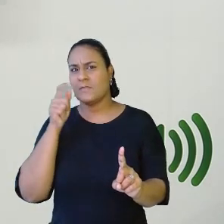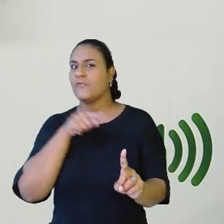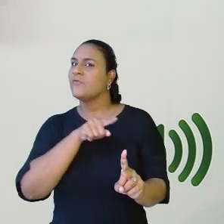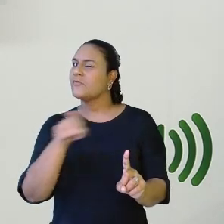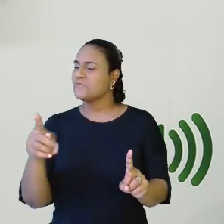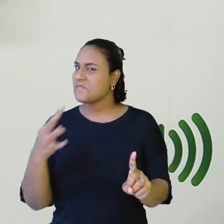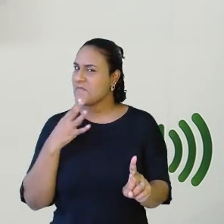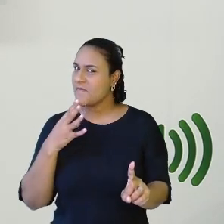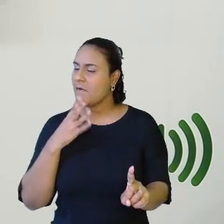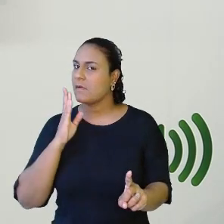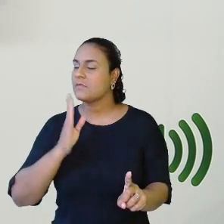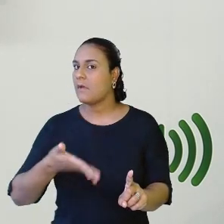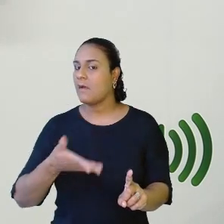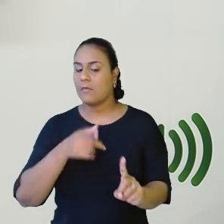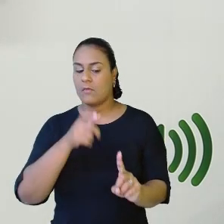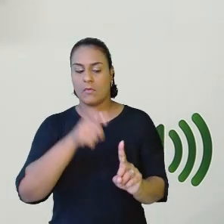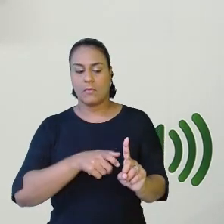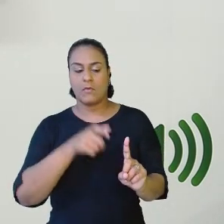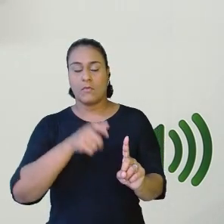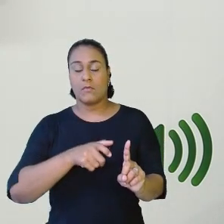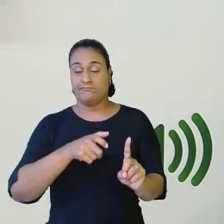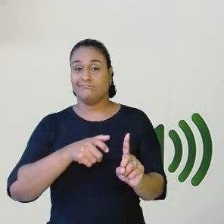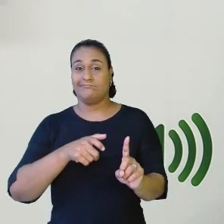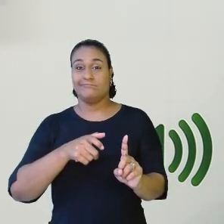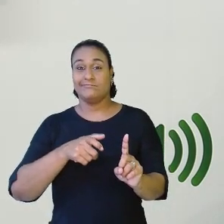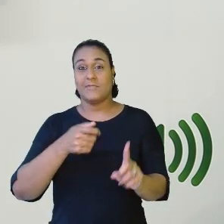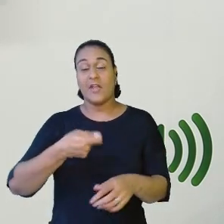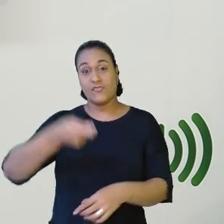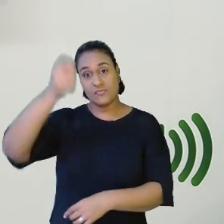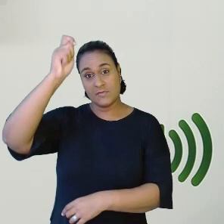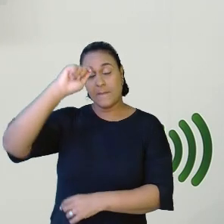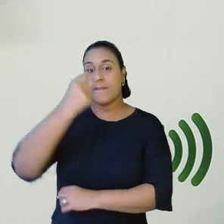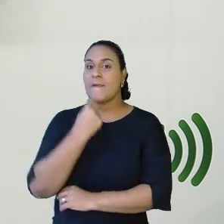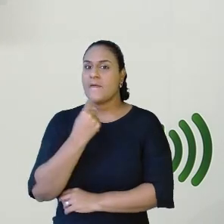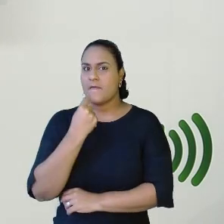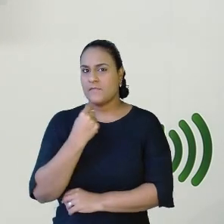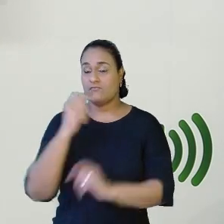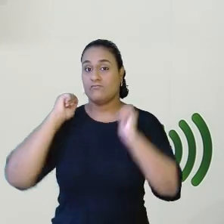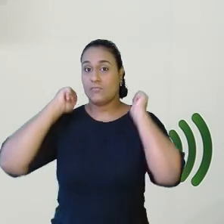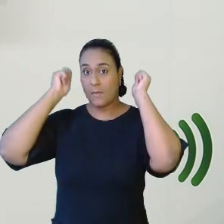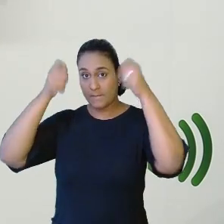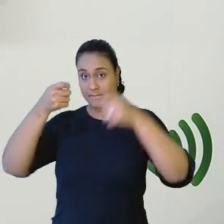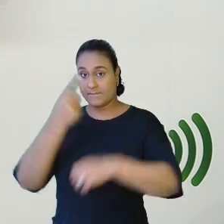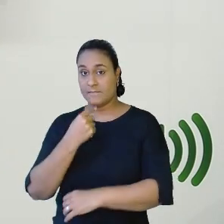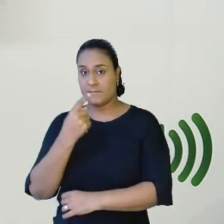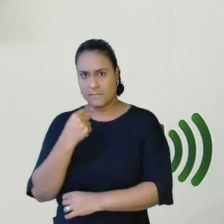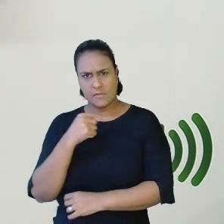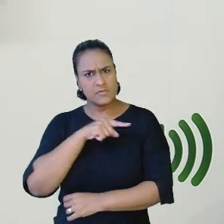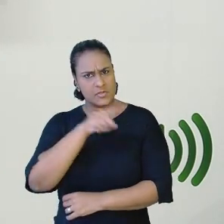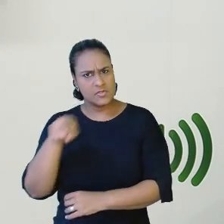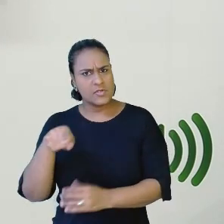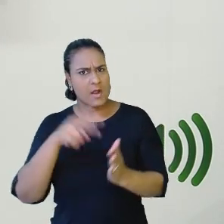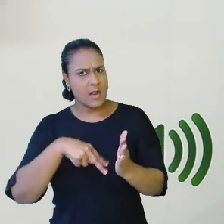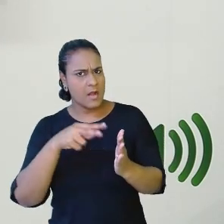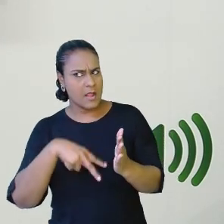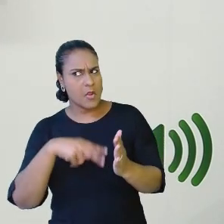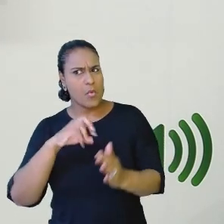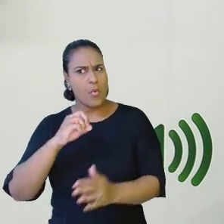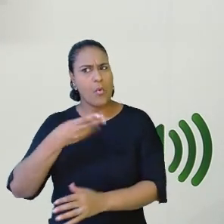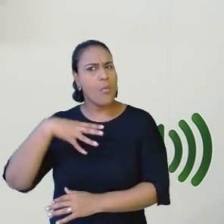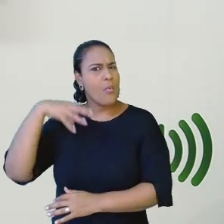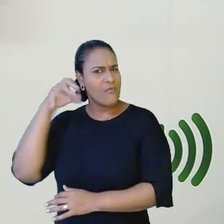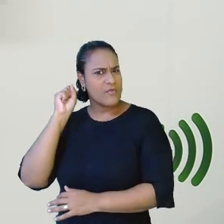eu tenho certeza. Um deles é Chapeuzinho Vermelho. Quem é que nunca ouviu ou leu a história de Chapeuzinho